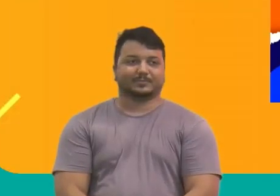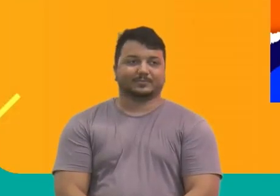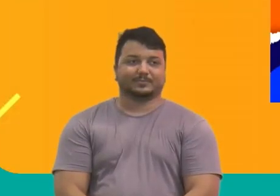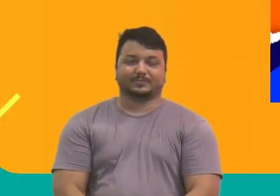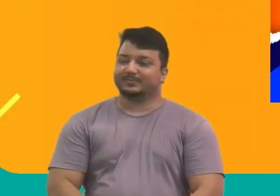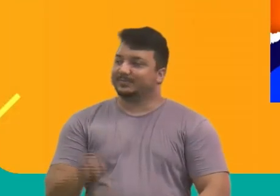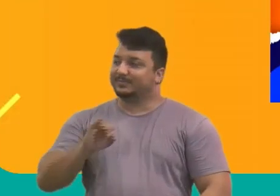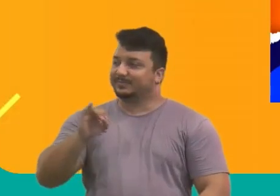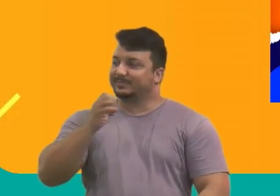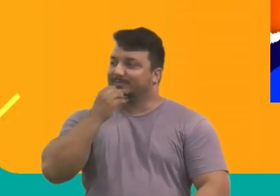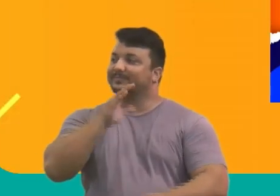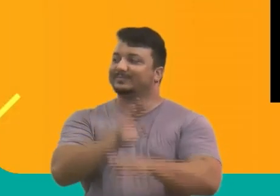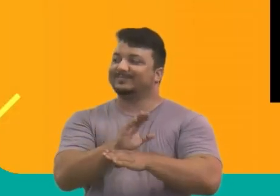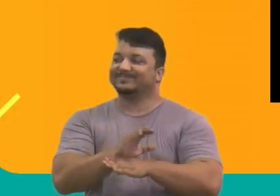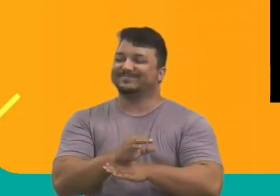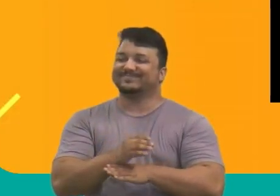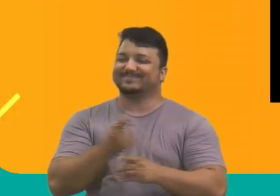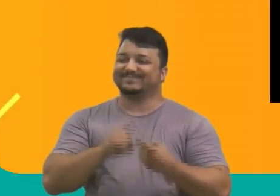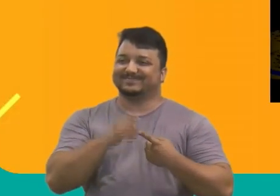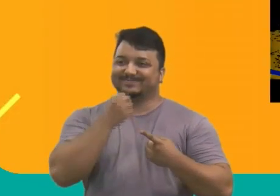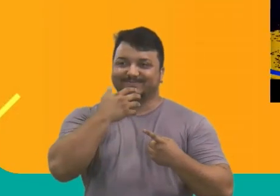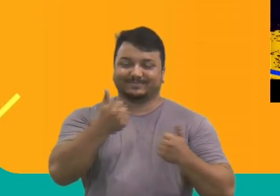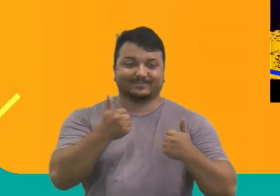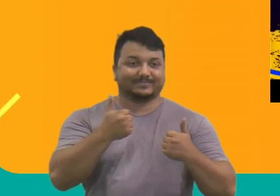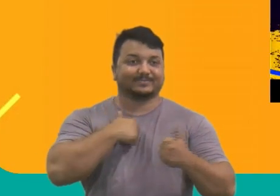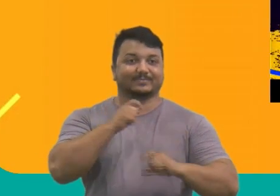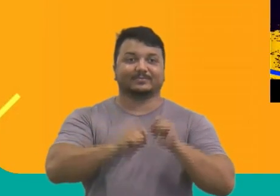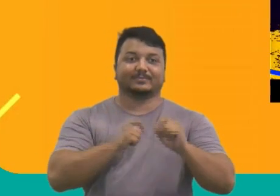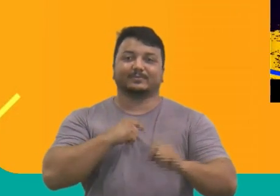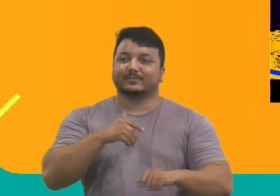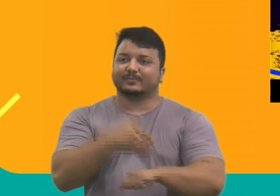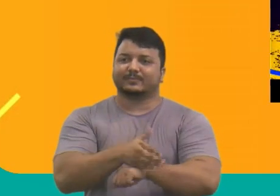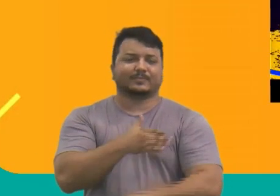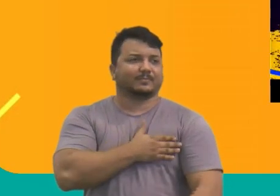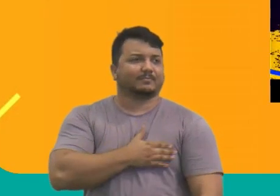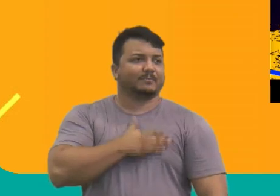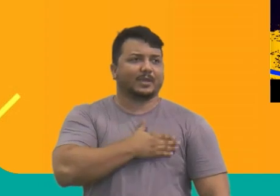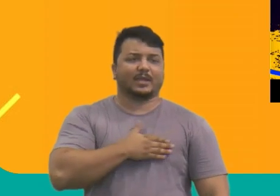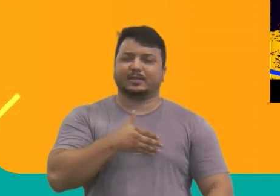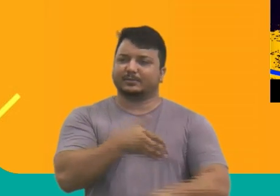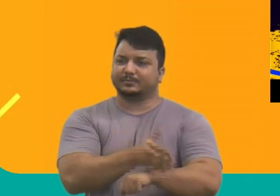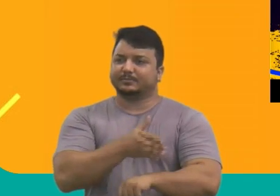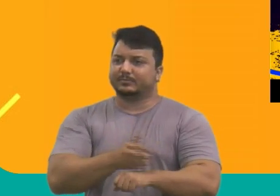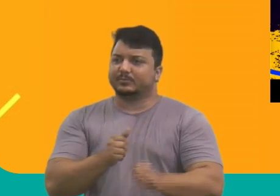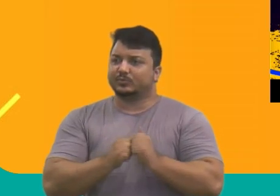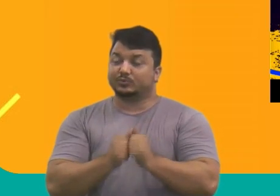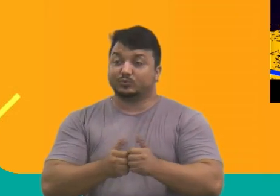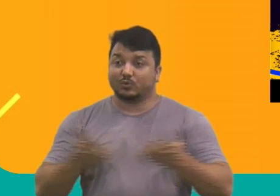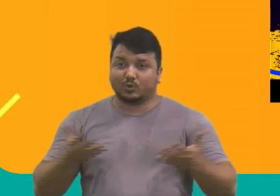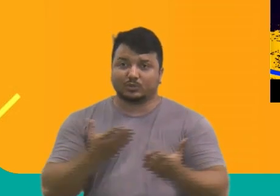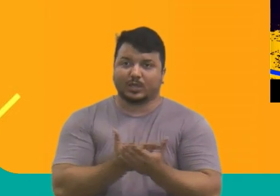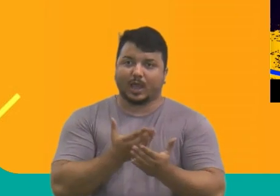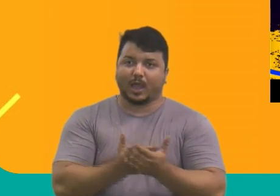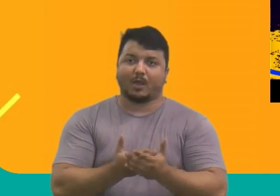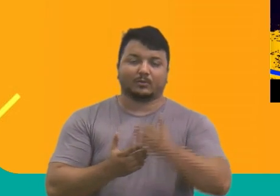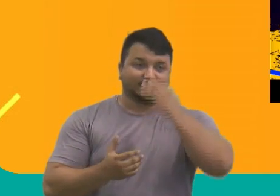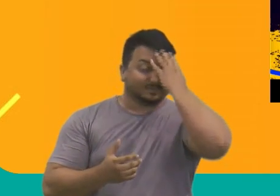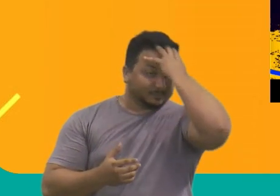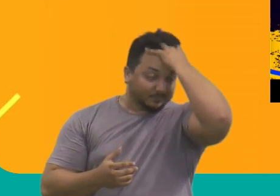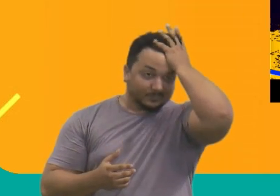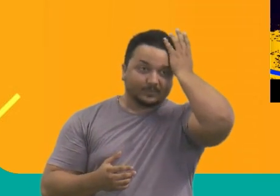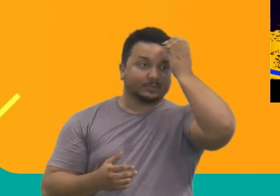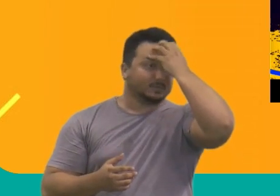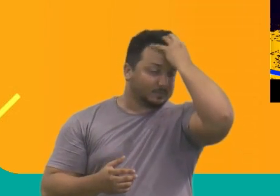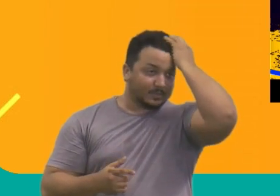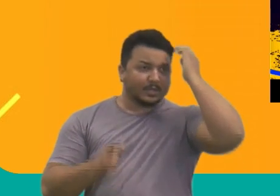Oi, gente, boa tarde, tudo bom? É um prazer estar aqui com vocês. A gente trouxe as aulas para vocês, né? Eu acho que